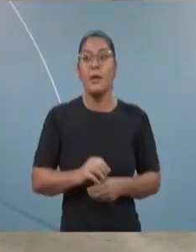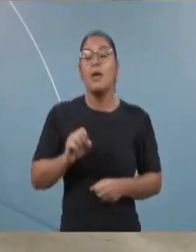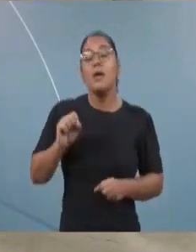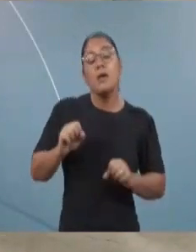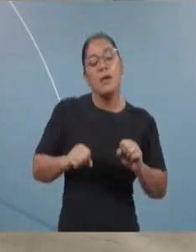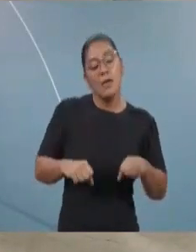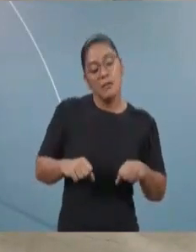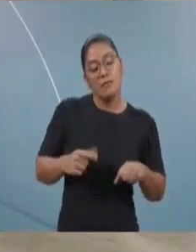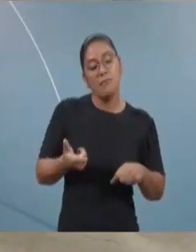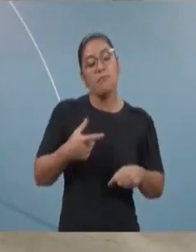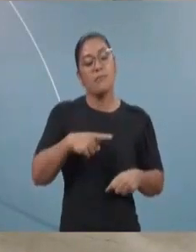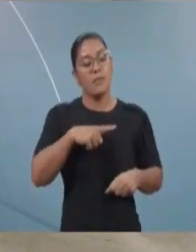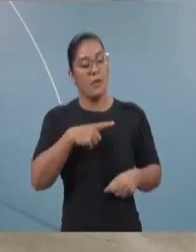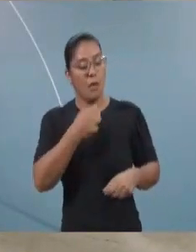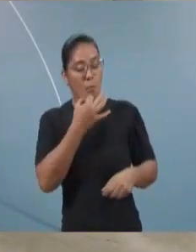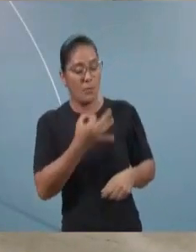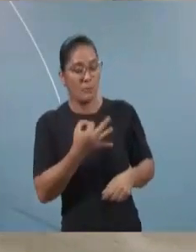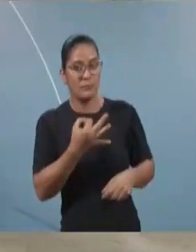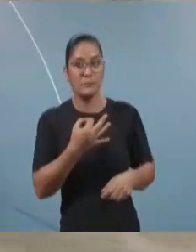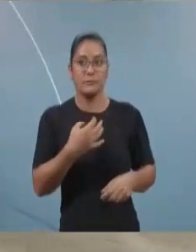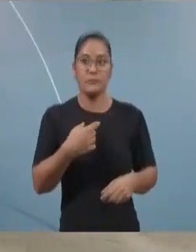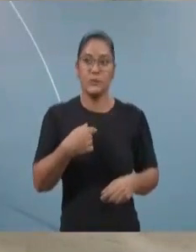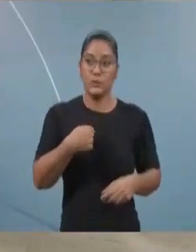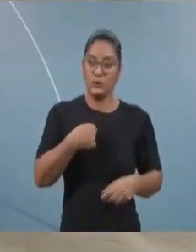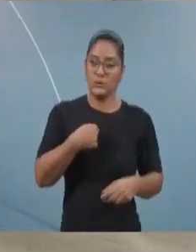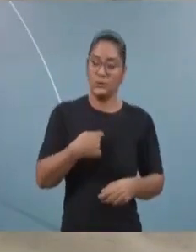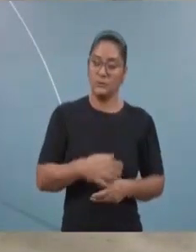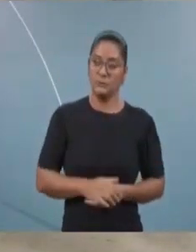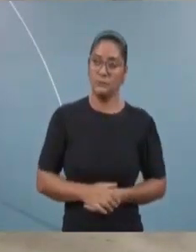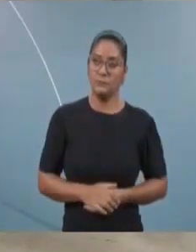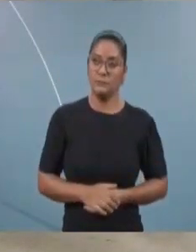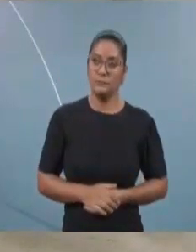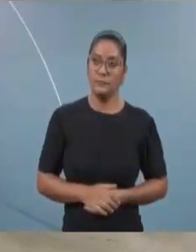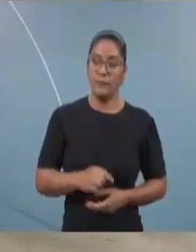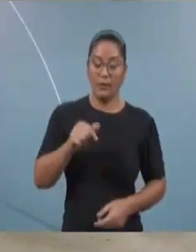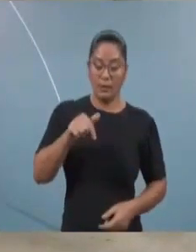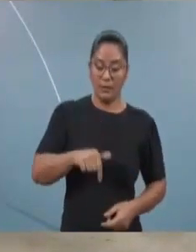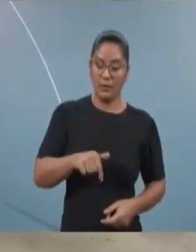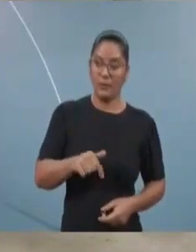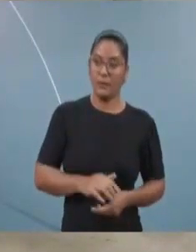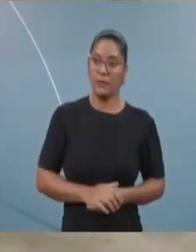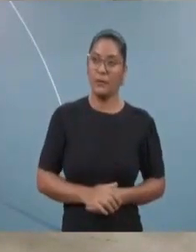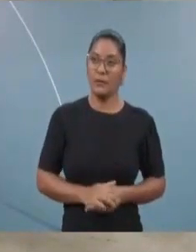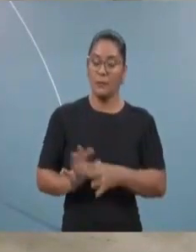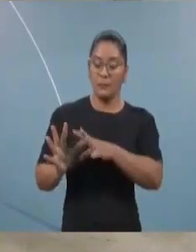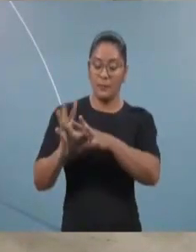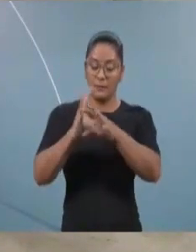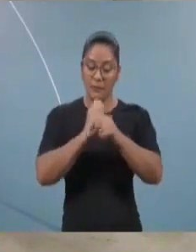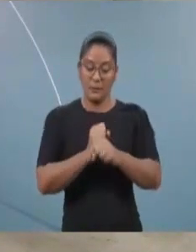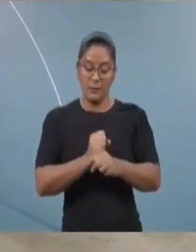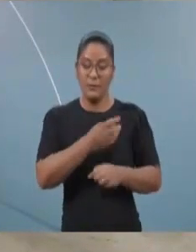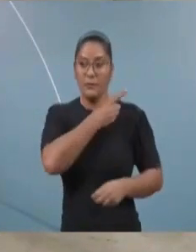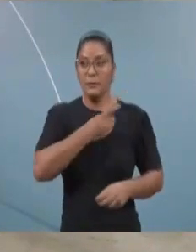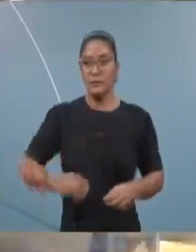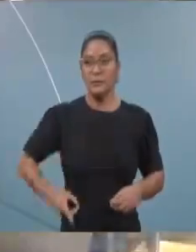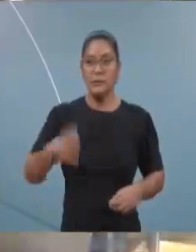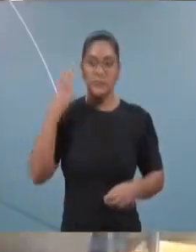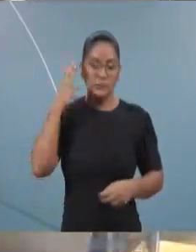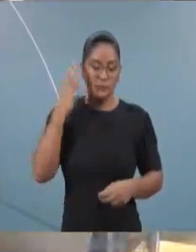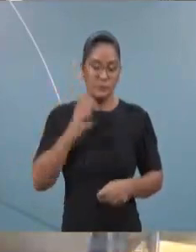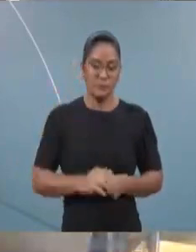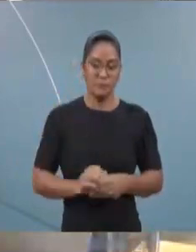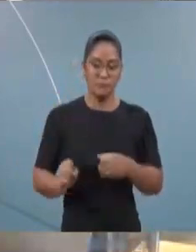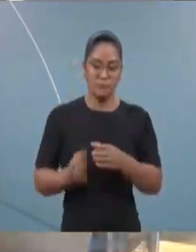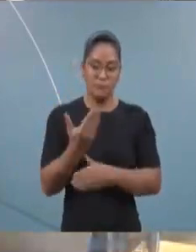também tem os seus argumentos o que eu estou aqui a a me somar as palavras da deputada isold